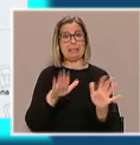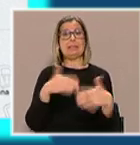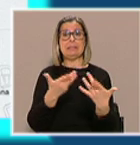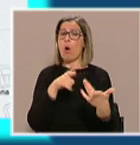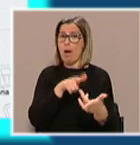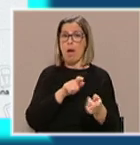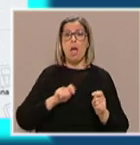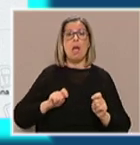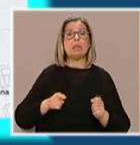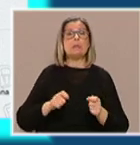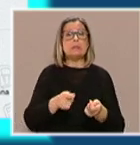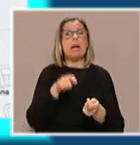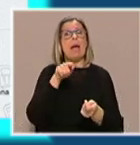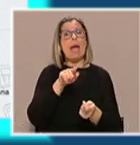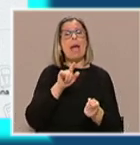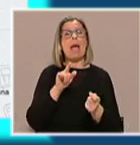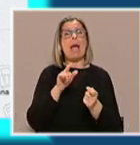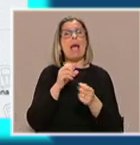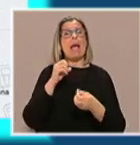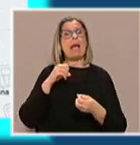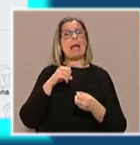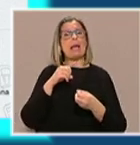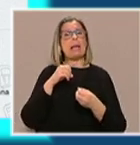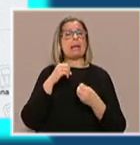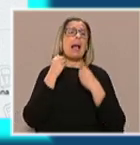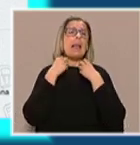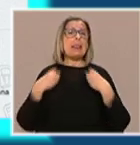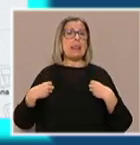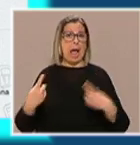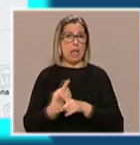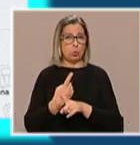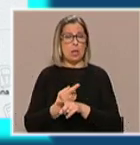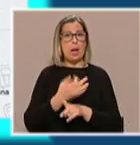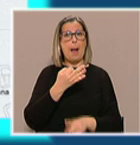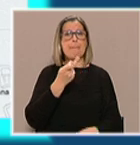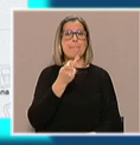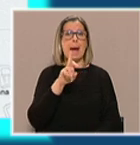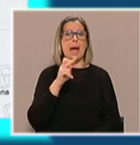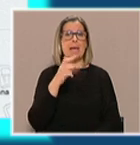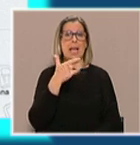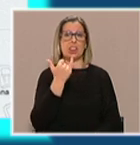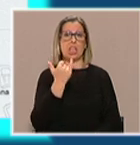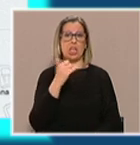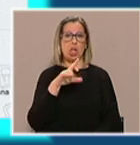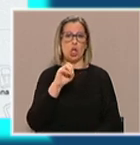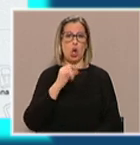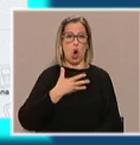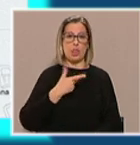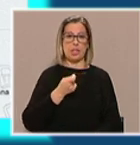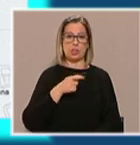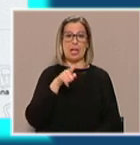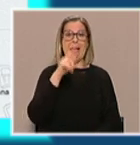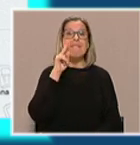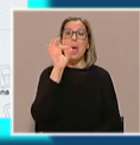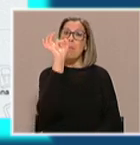as glândulas paratiroides, que são nada mais do que representadas aqui a ver destas circunferências esverdeadas.